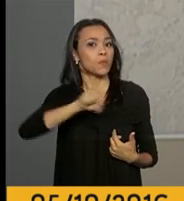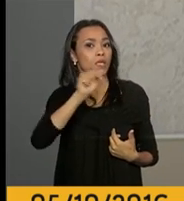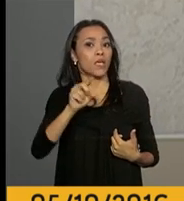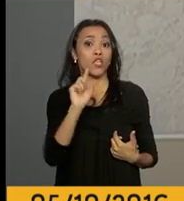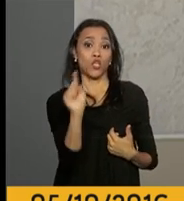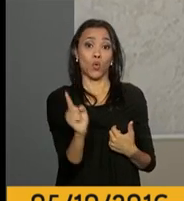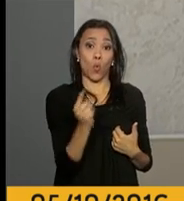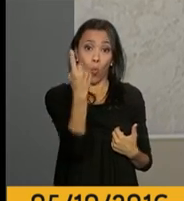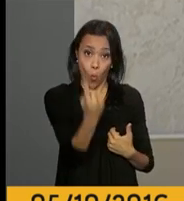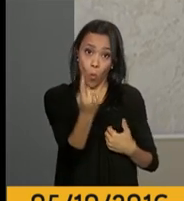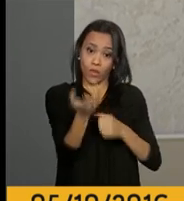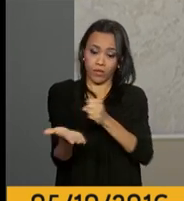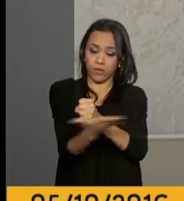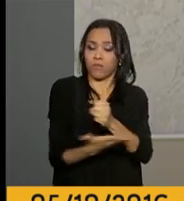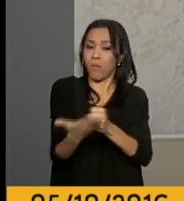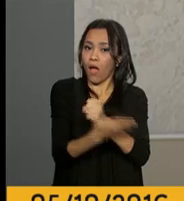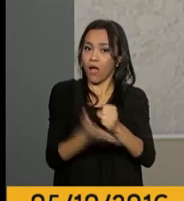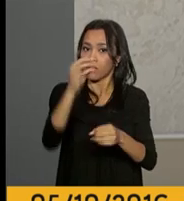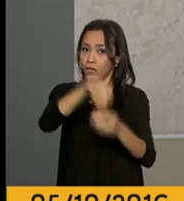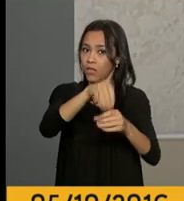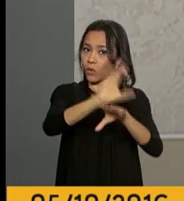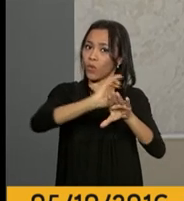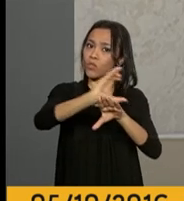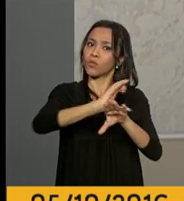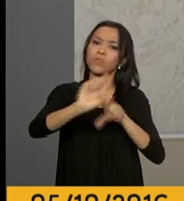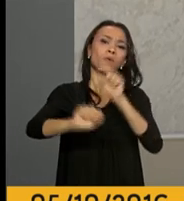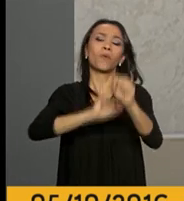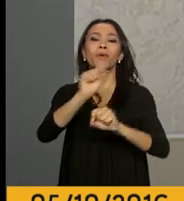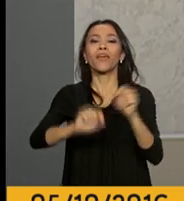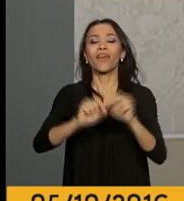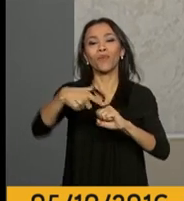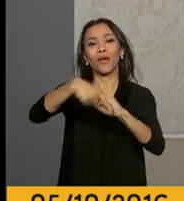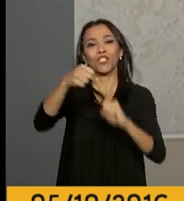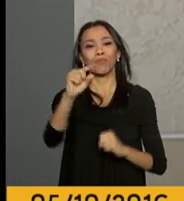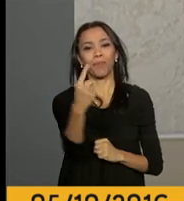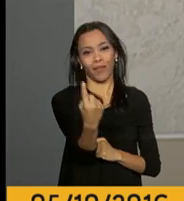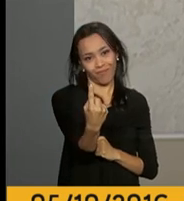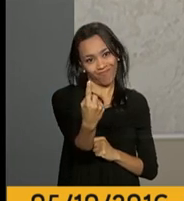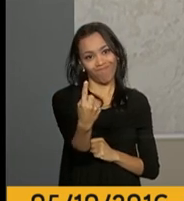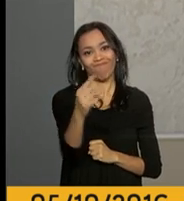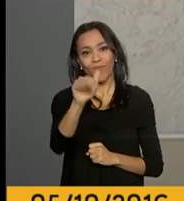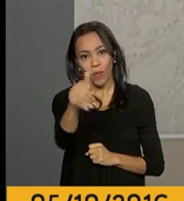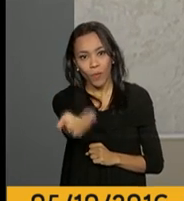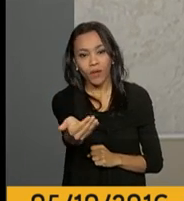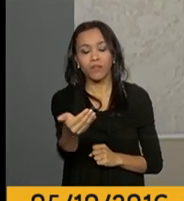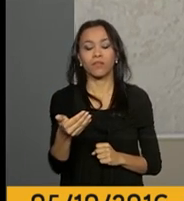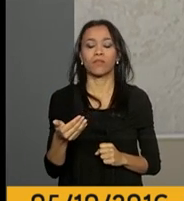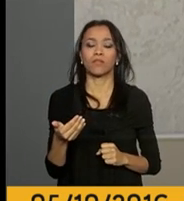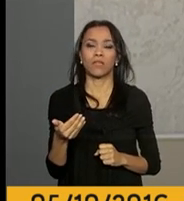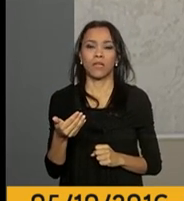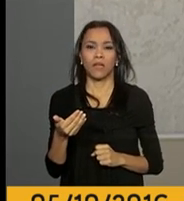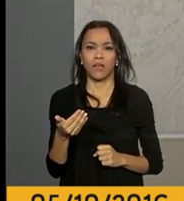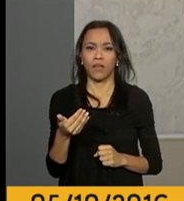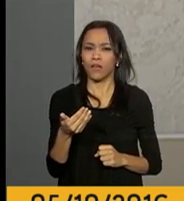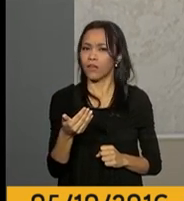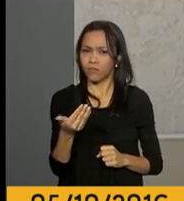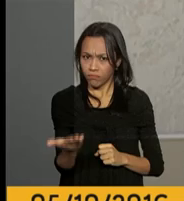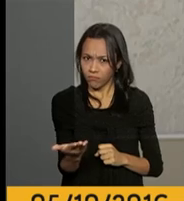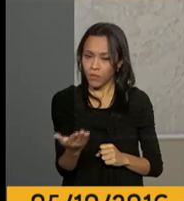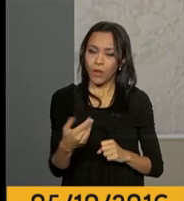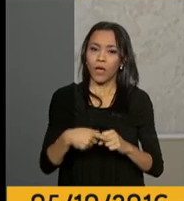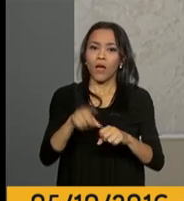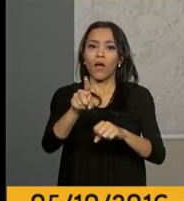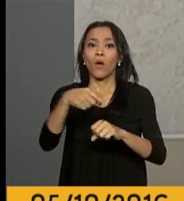dos alicerces da Constituição Federal está exatamente no seu artigo primeiro quando prevê o princípio da